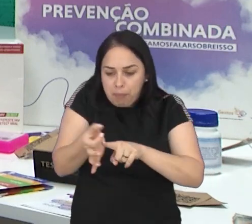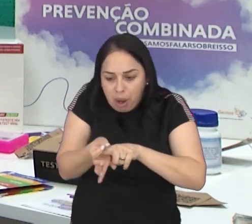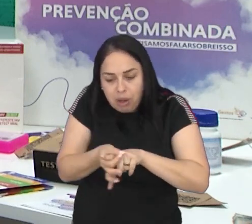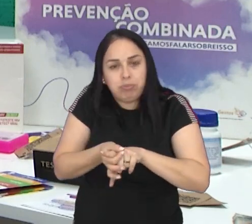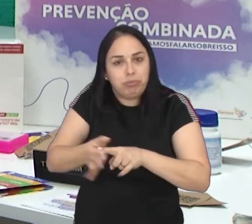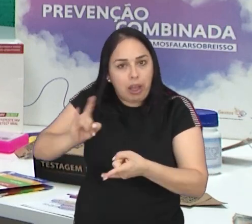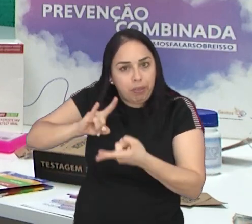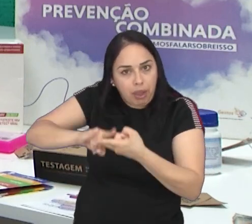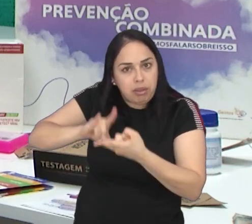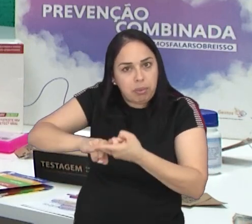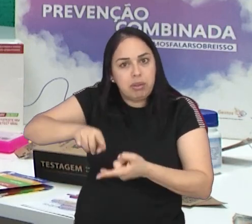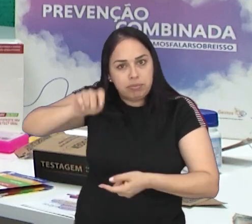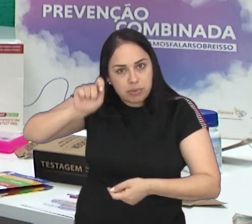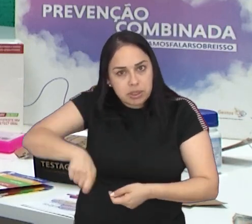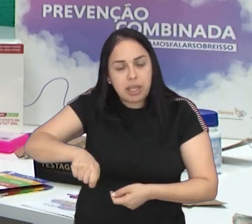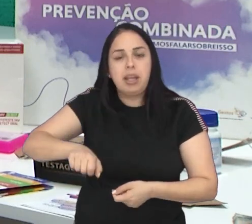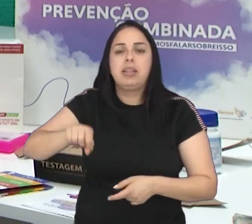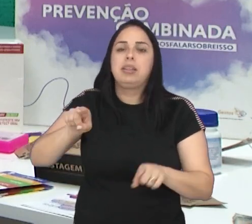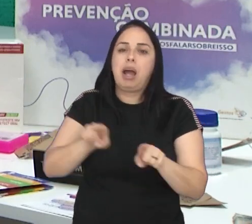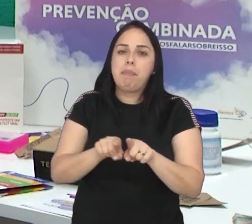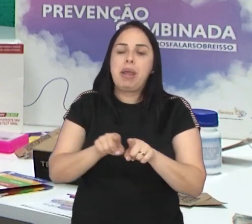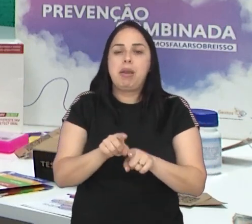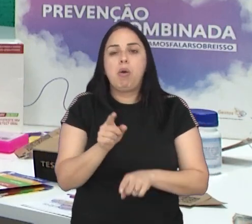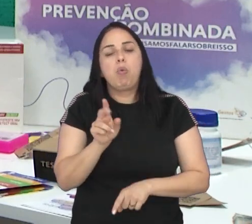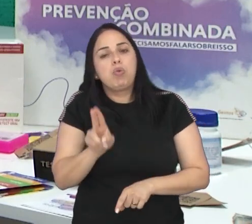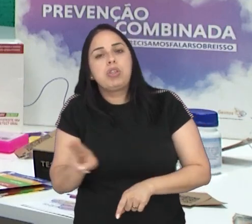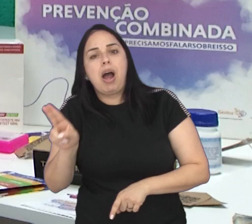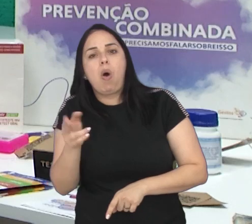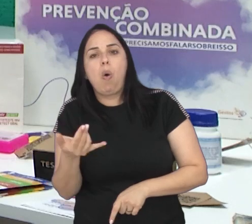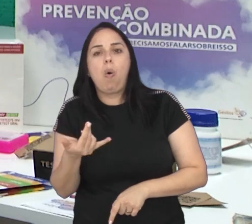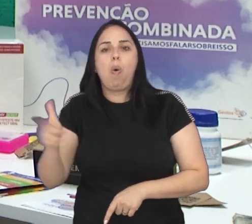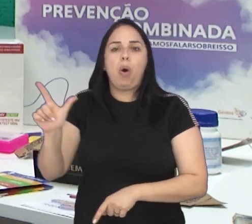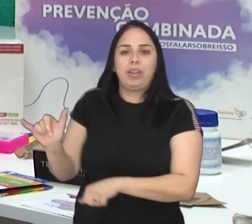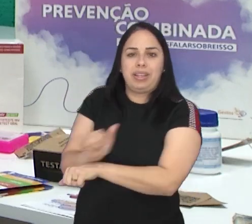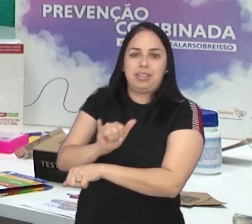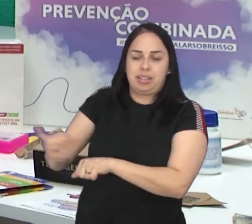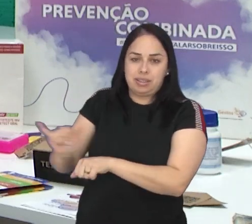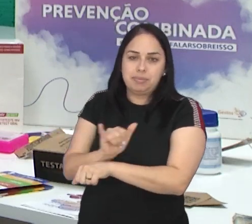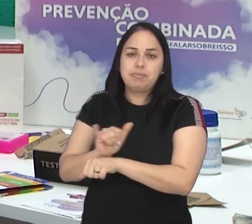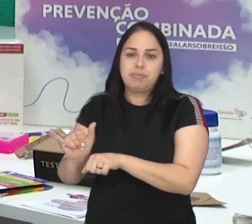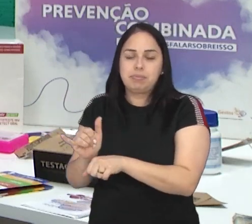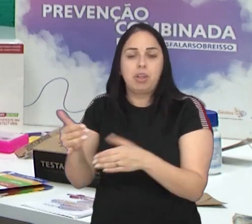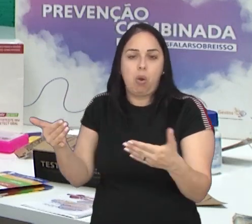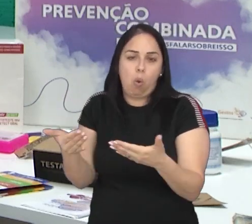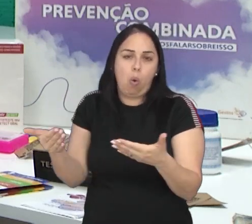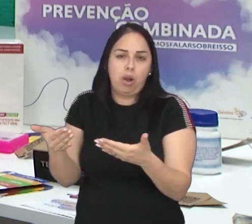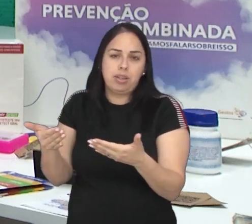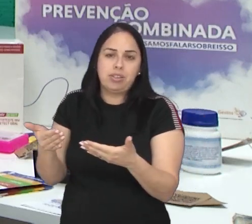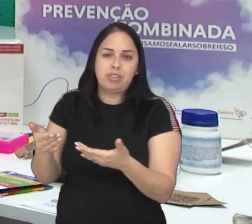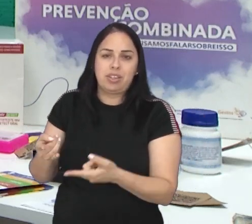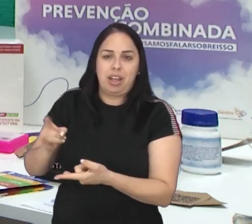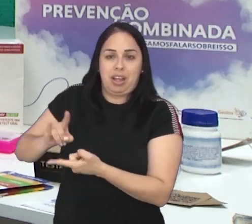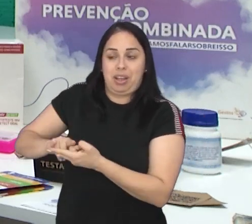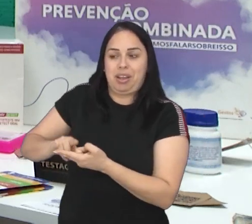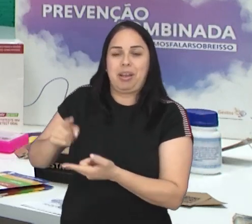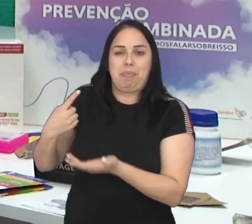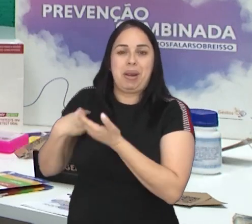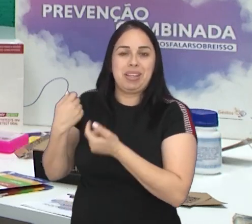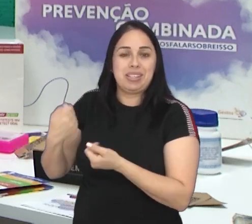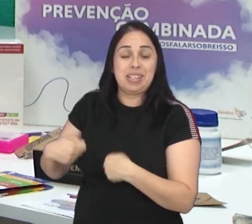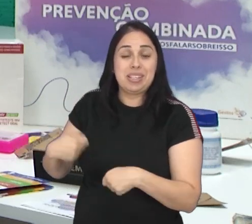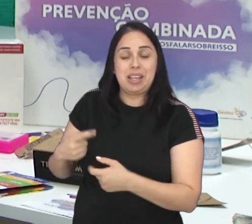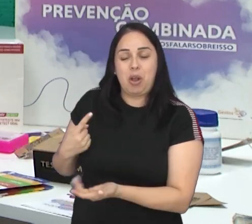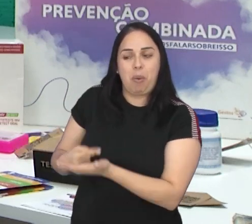fazem, mas também ele pode ser associado a outras ferramentas que hoje é denominada de